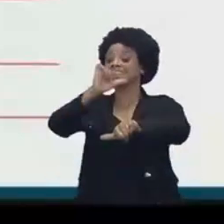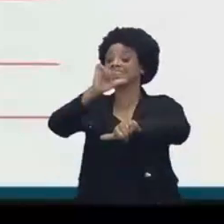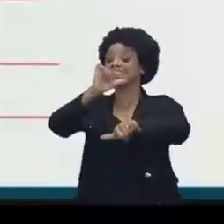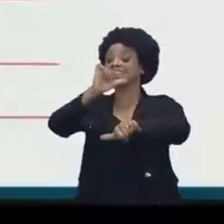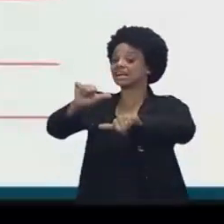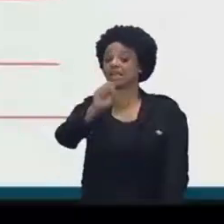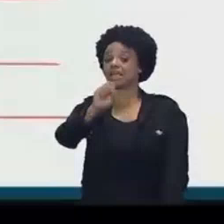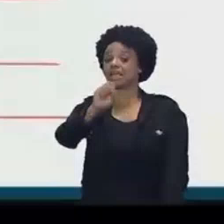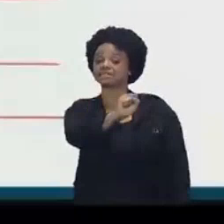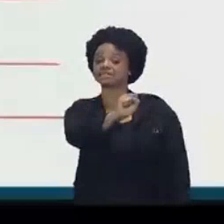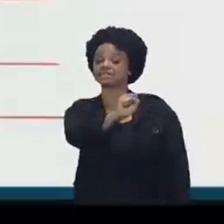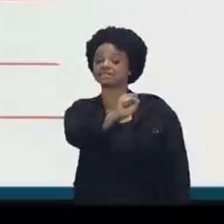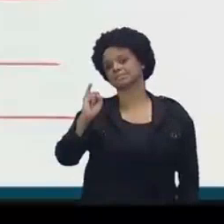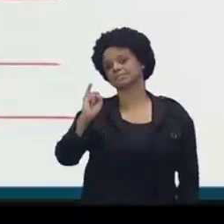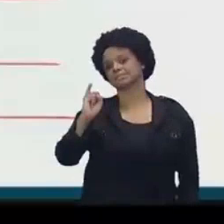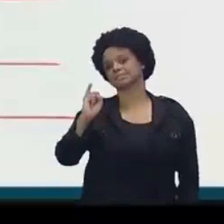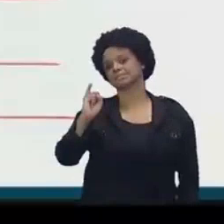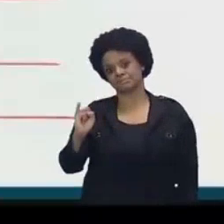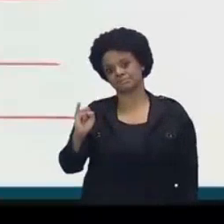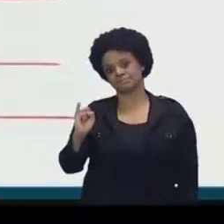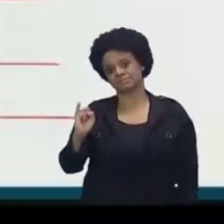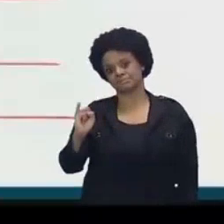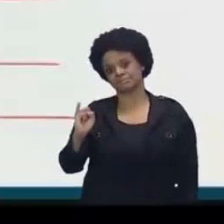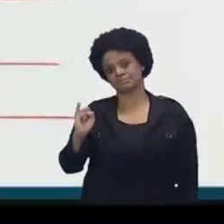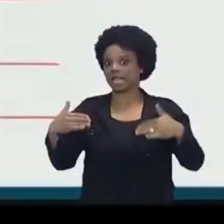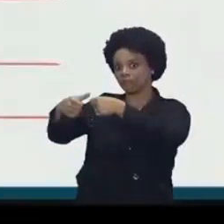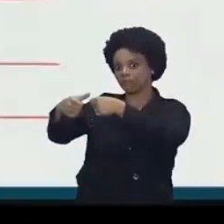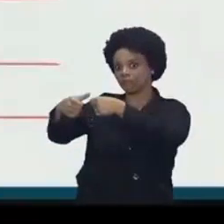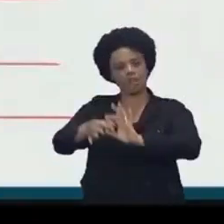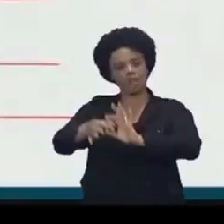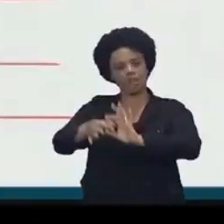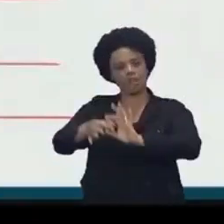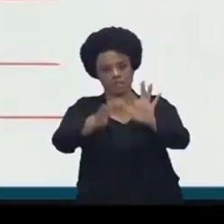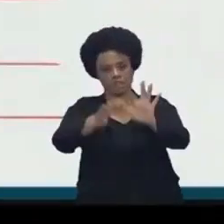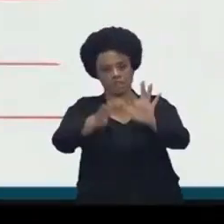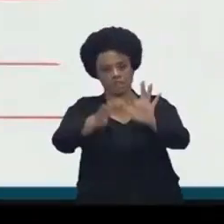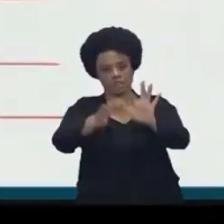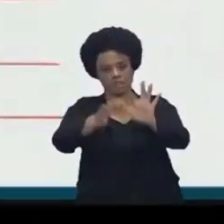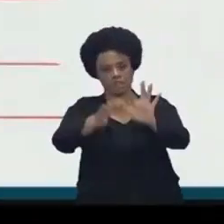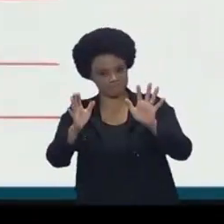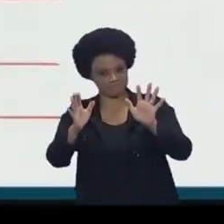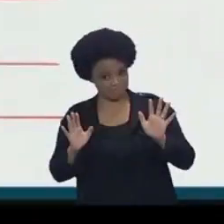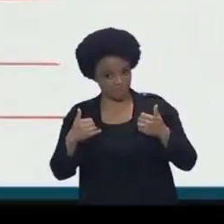você quiser fazer a transformação para o SI, fique à vontade. Então, você vai calcular